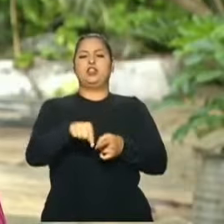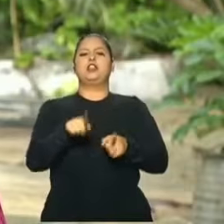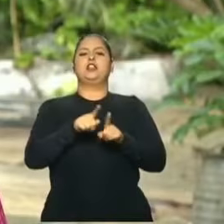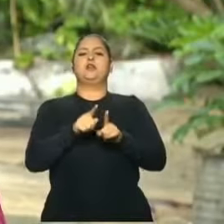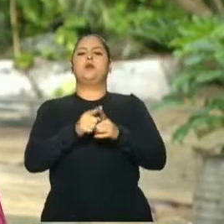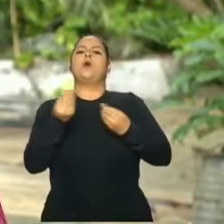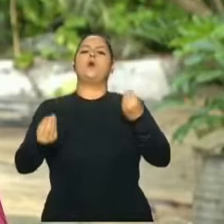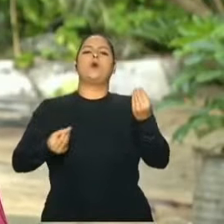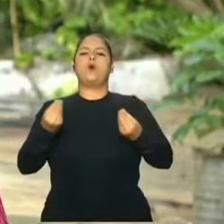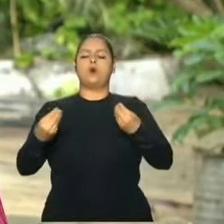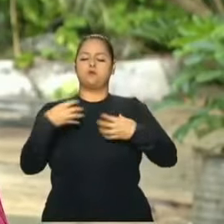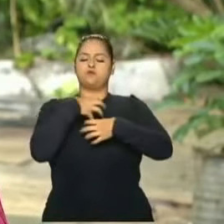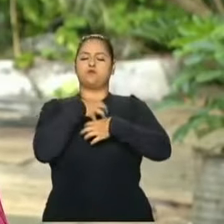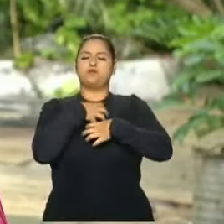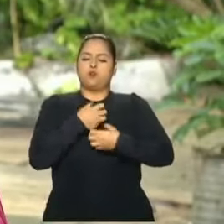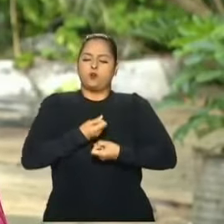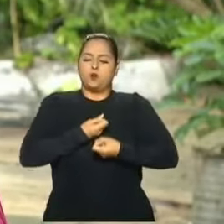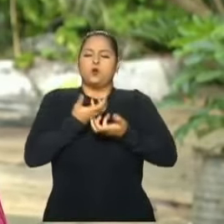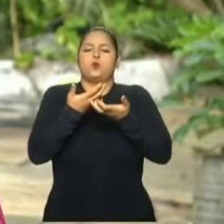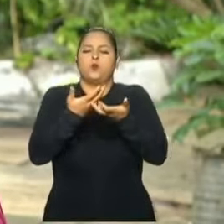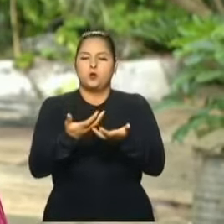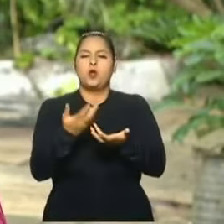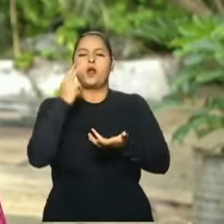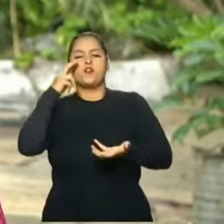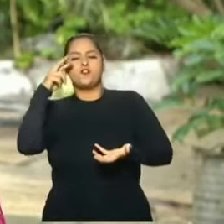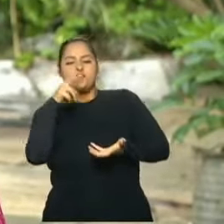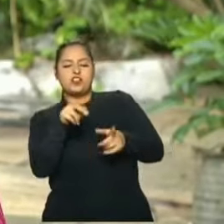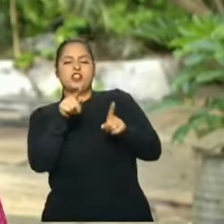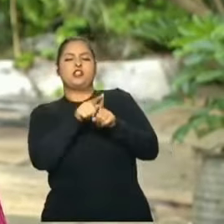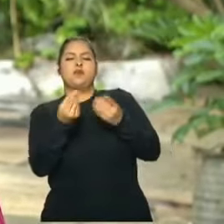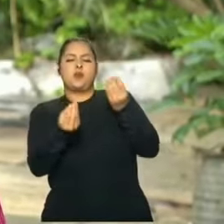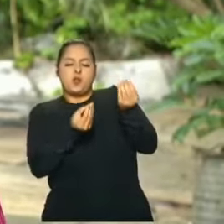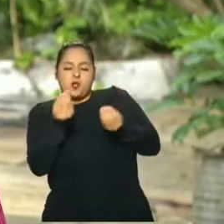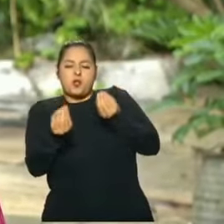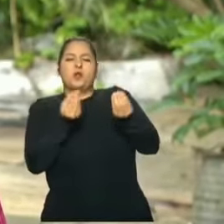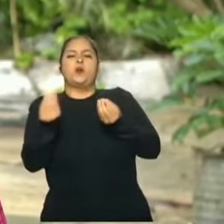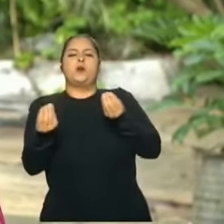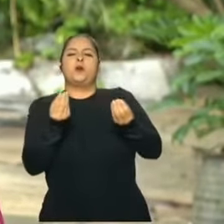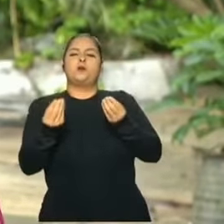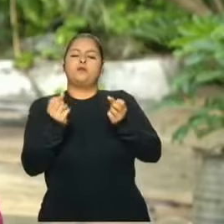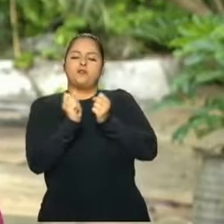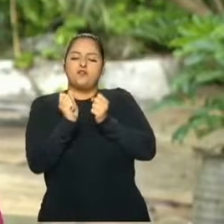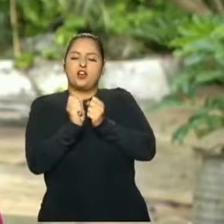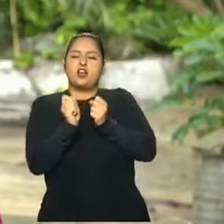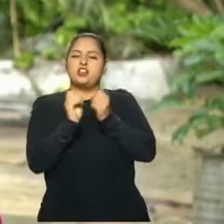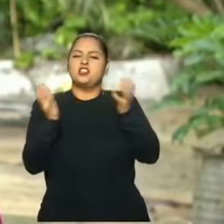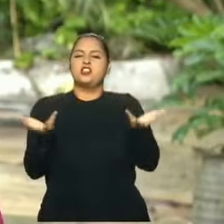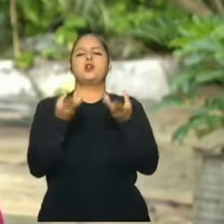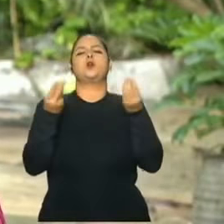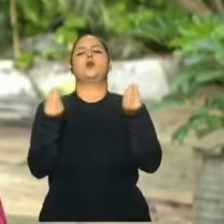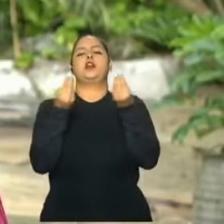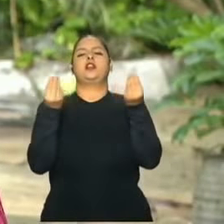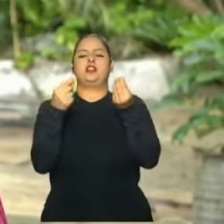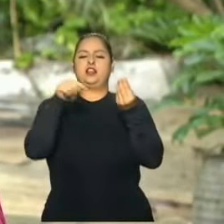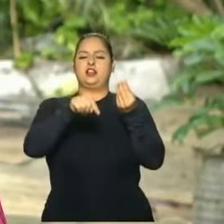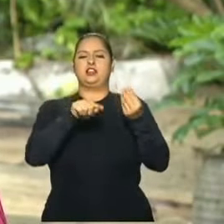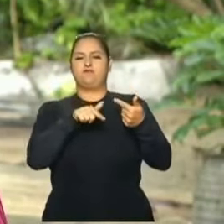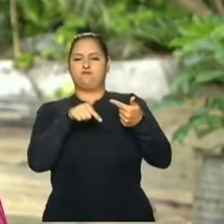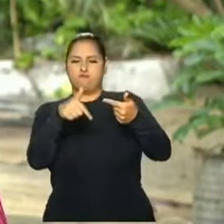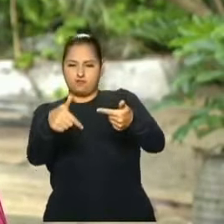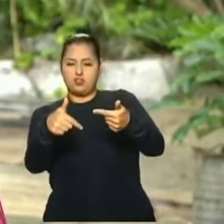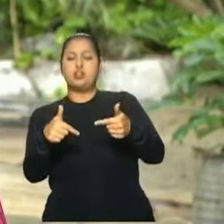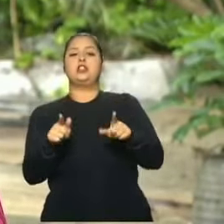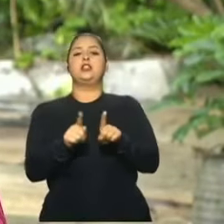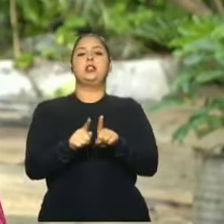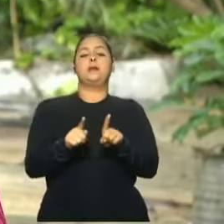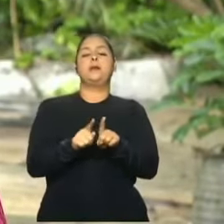também elabora esses critérios da execução, da qualidade da própria execução